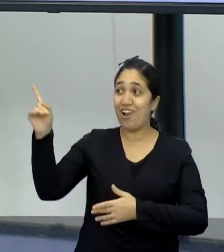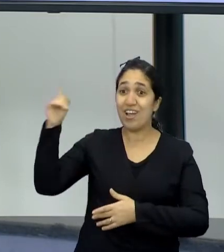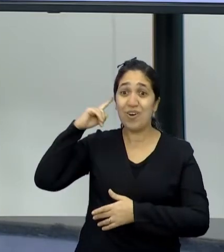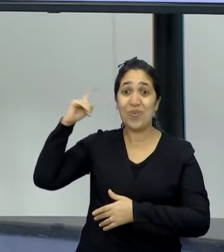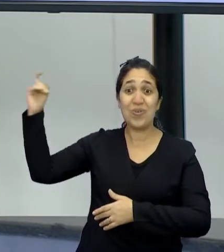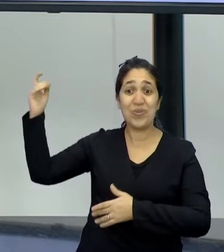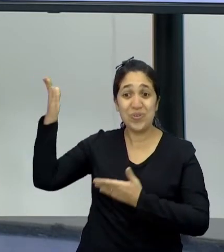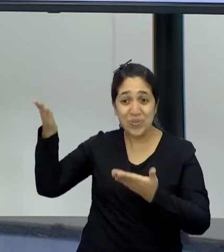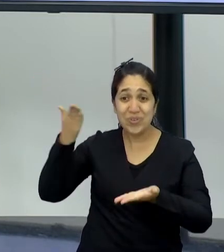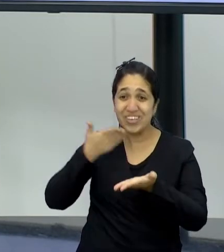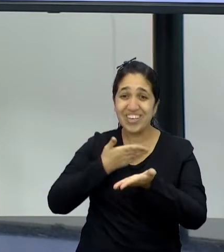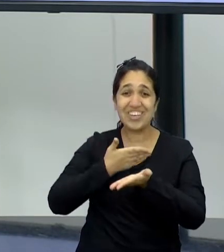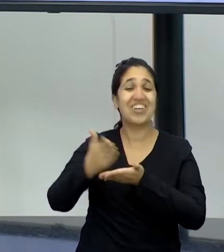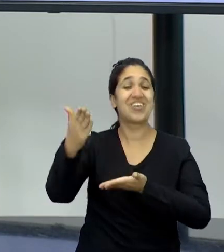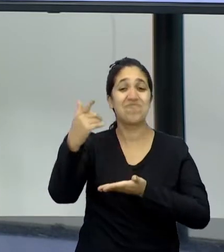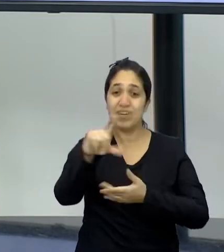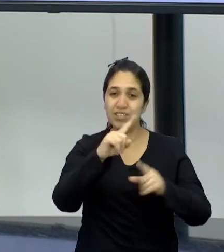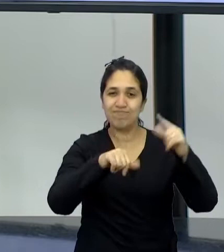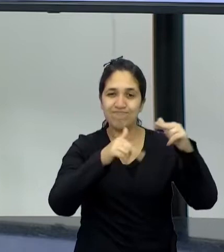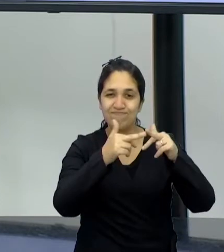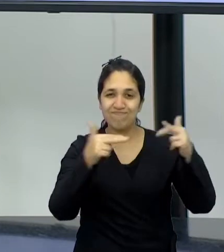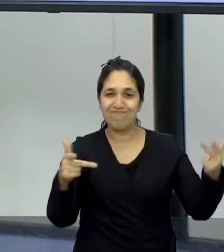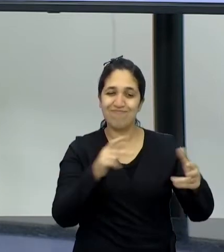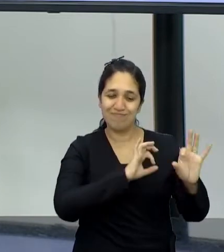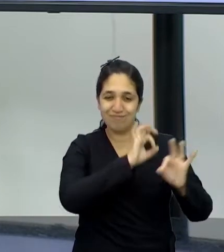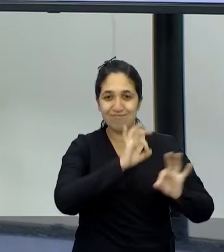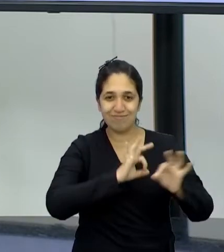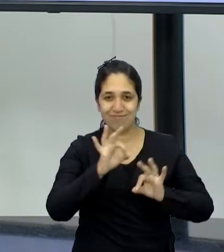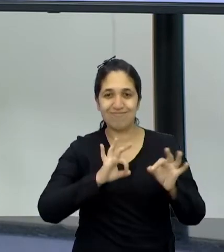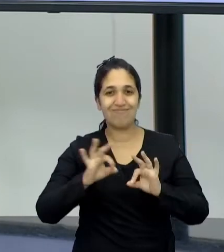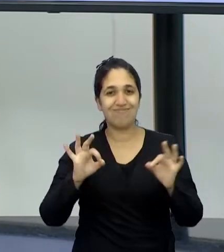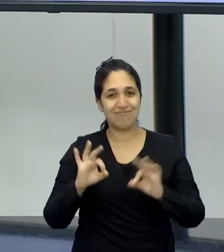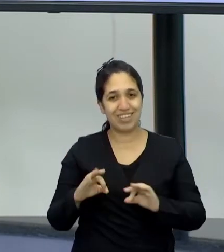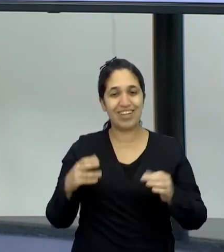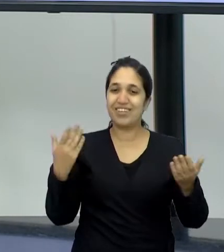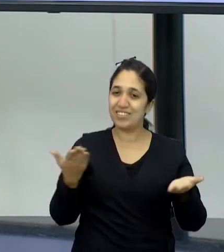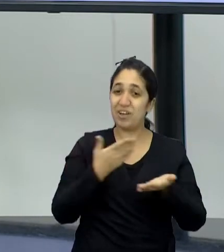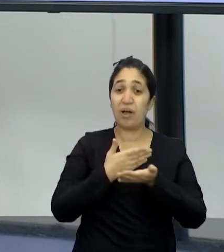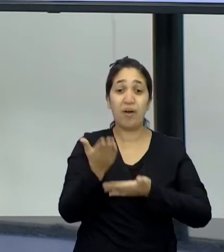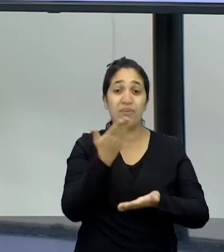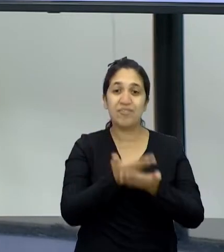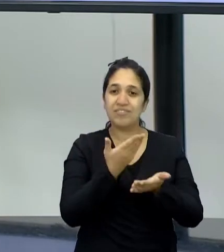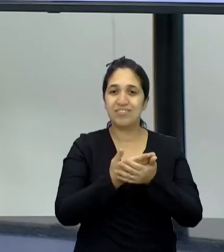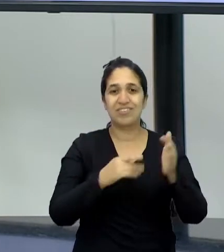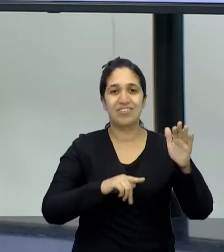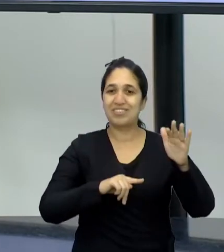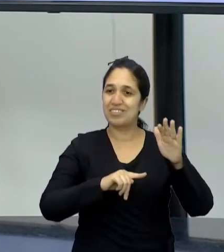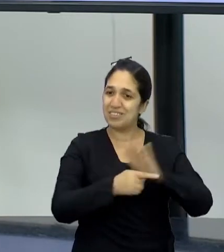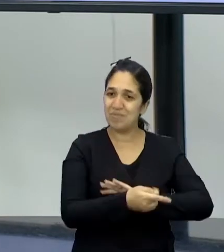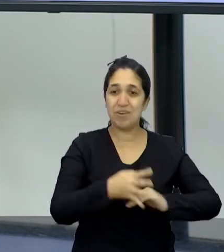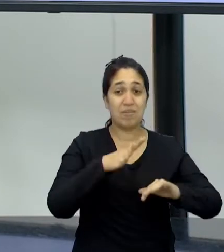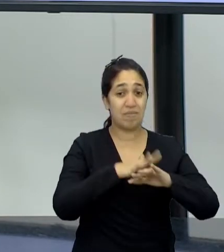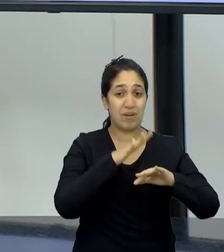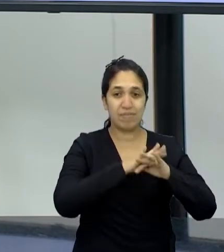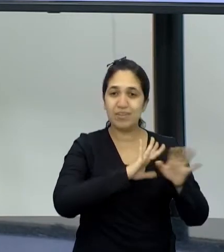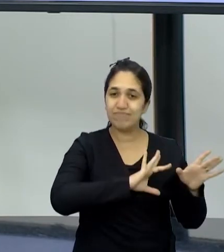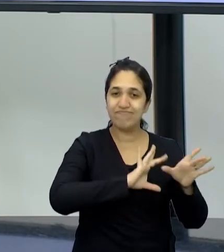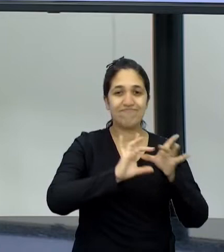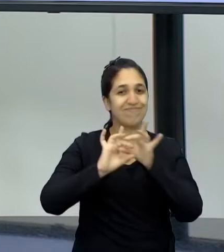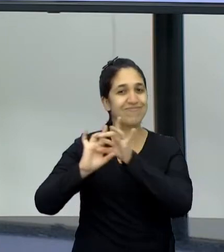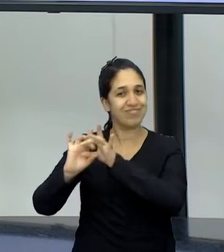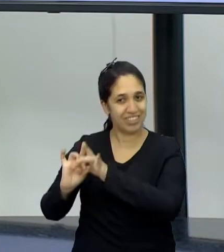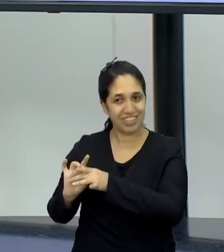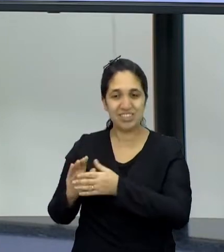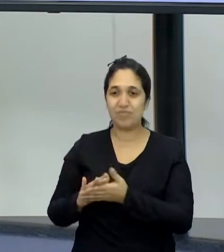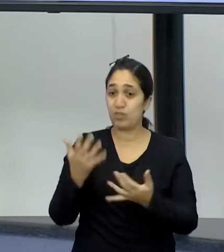entrada, isso mesmo, preparem seus materiais, que nós estamos aqui começando o nosso aprofundamento de matemática conectada no